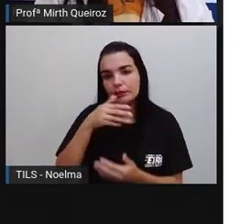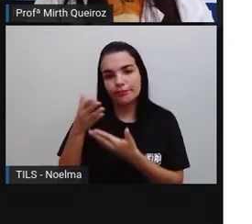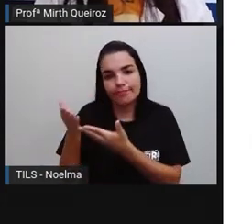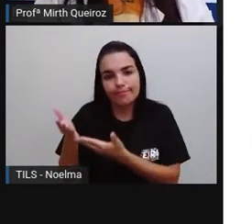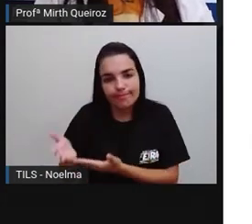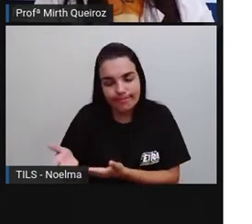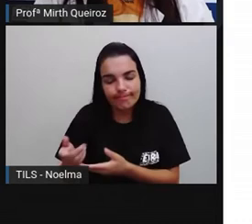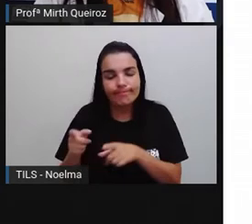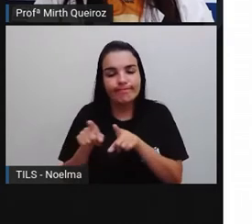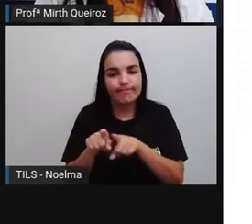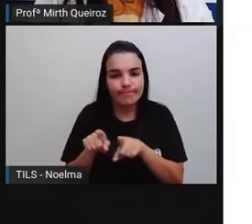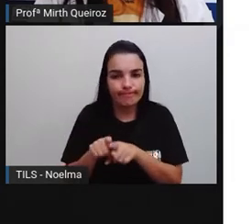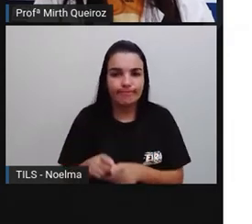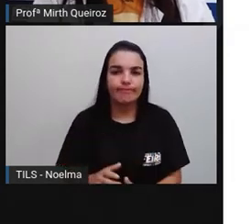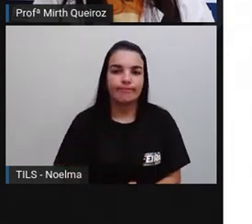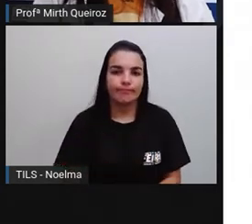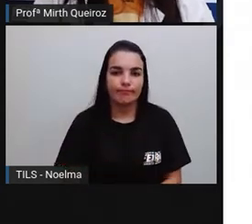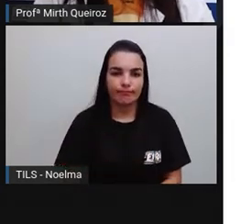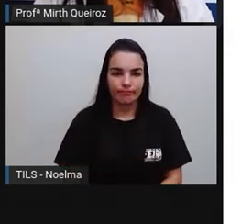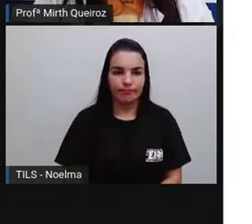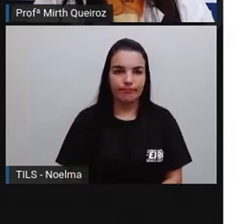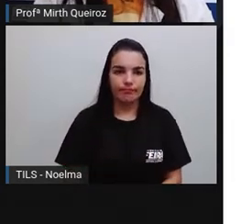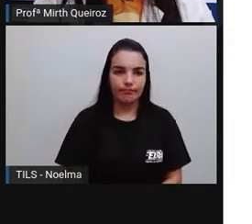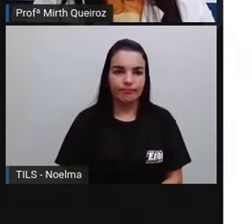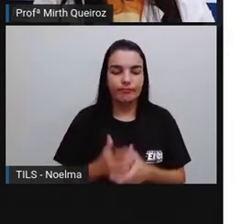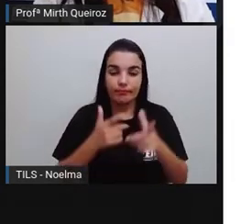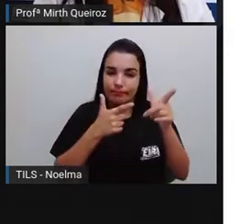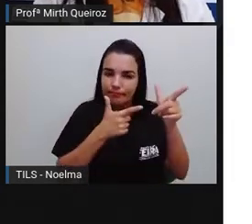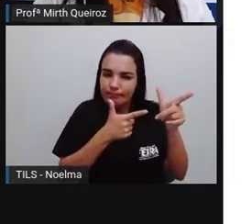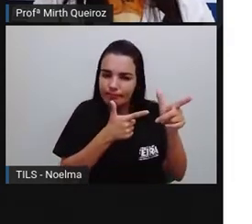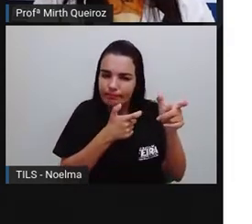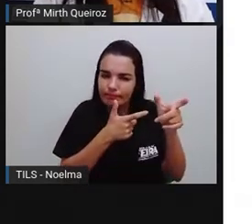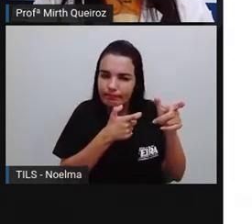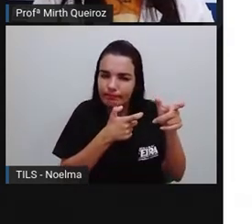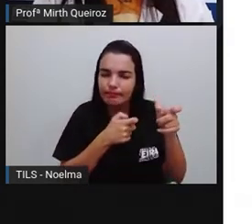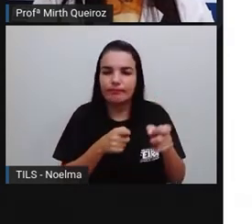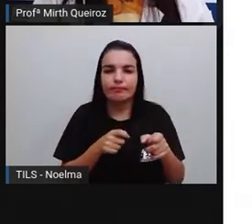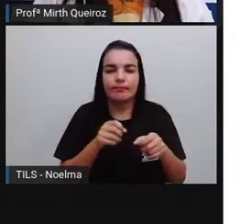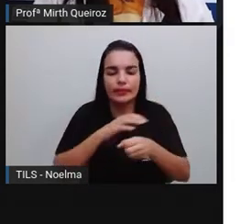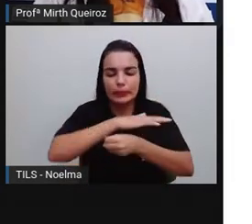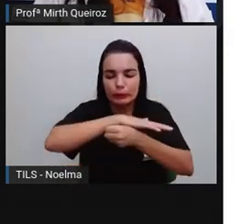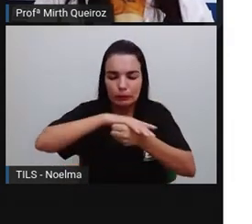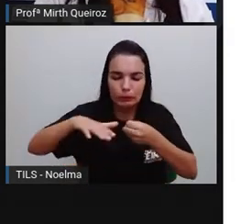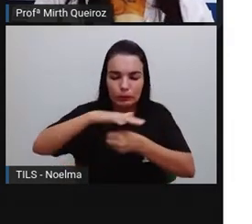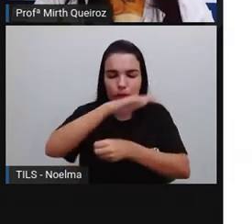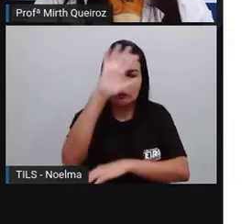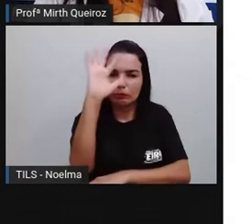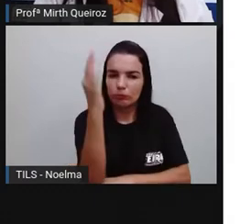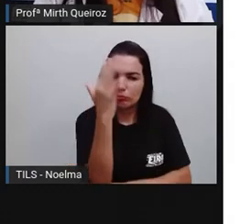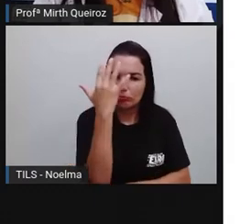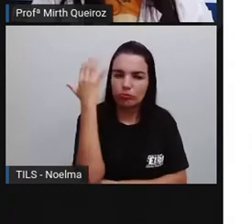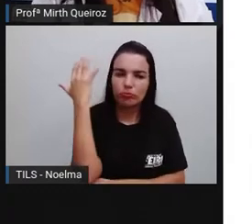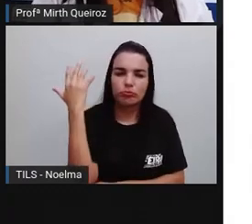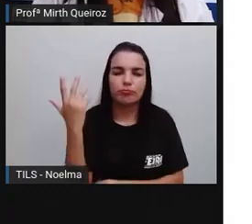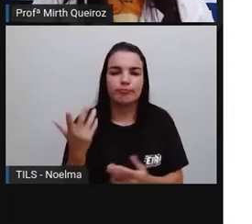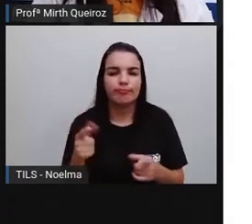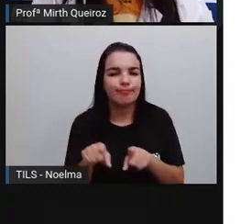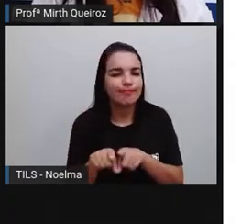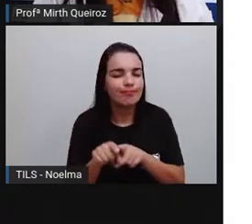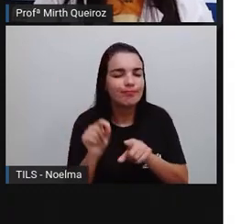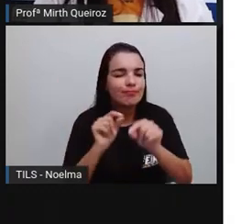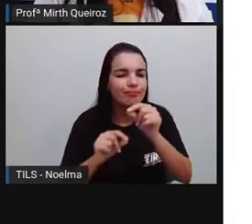perda dessa biodiversidade. A caça, o desmatamento, a retirada, a destruição